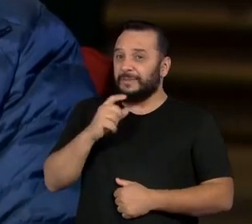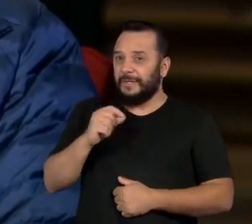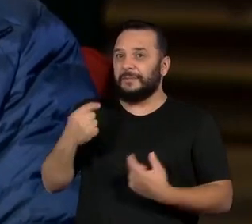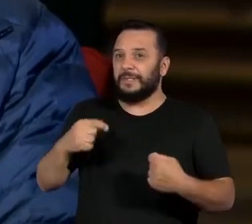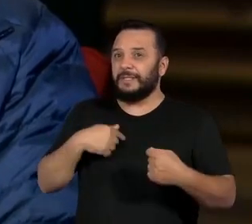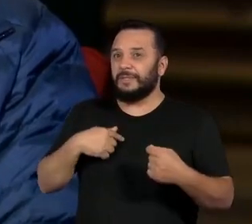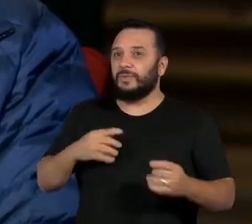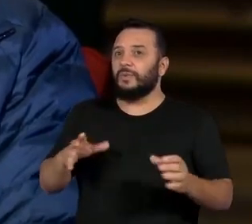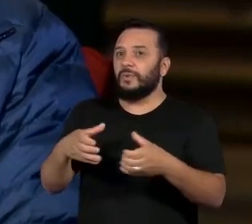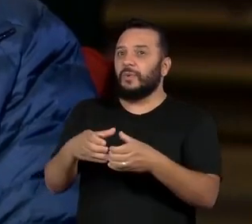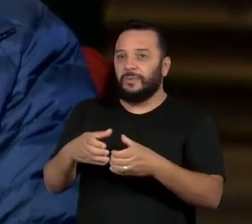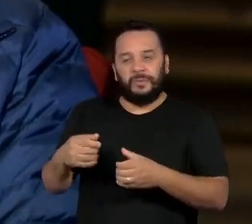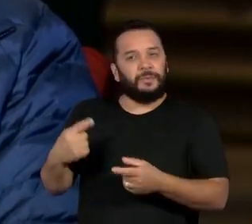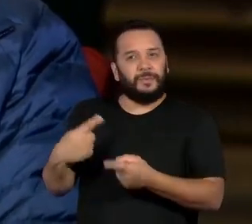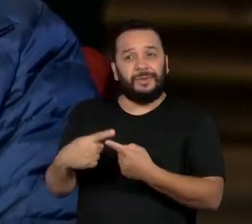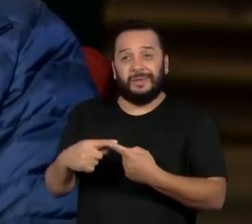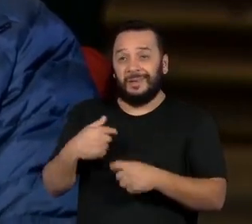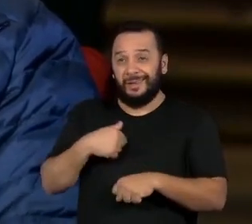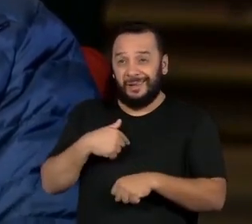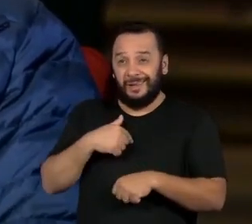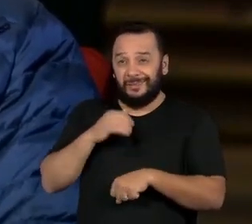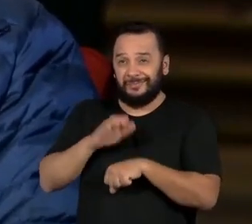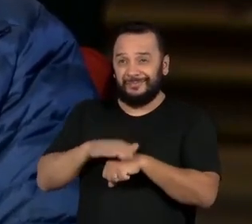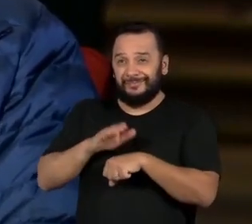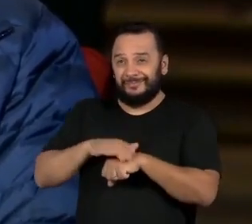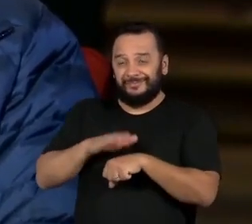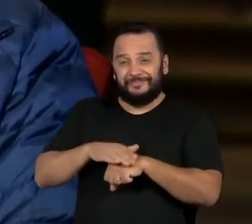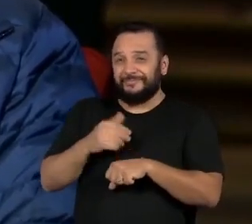Eu não conseguiria enfrentar